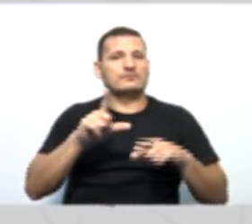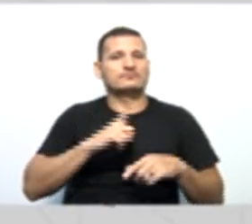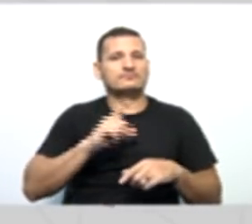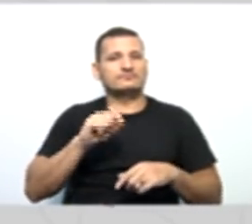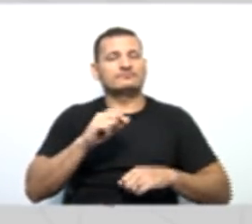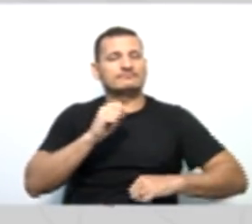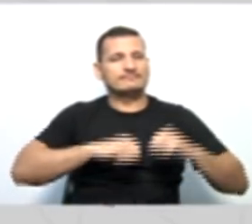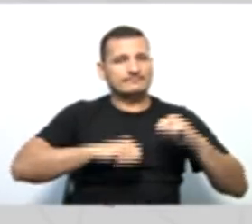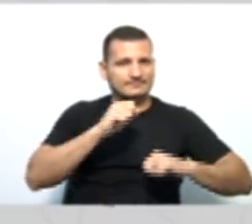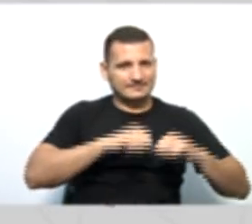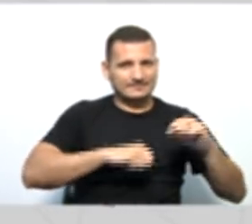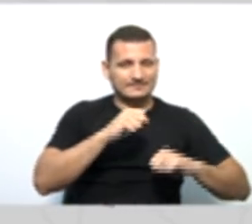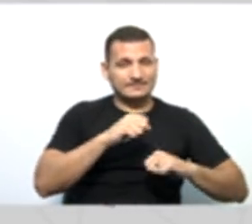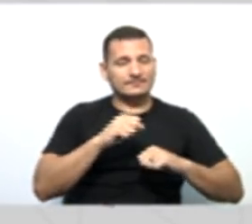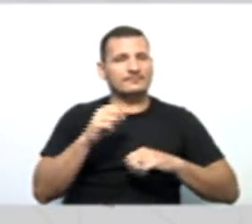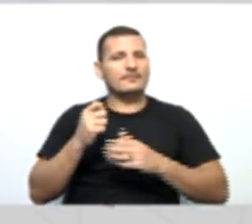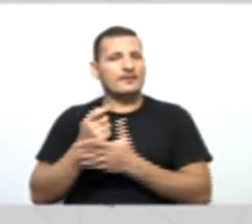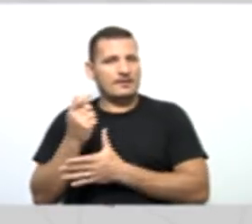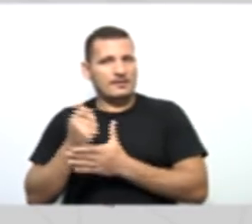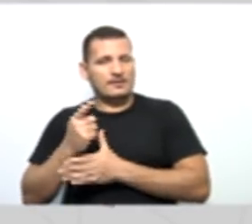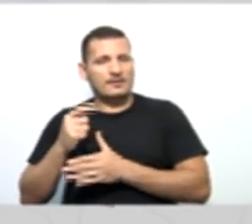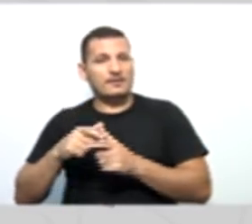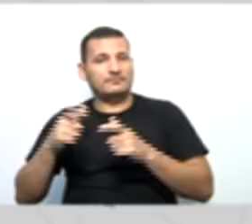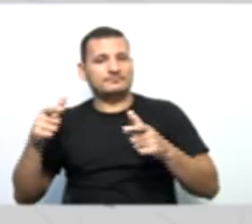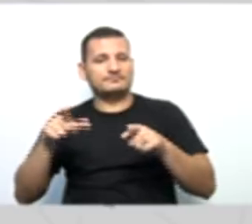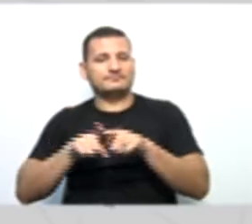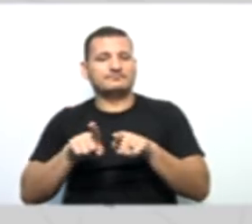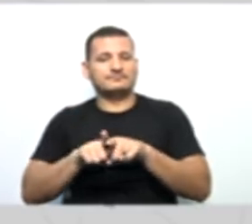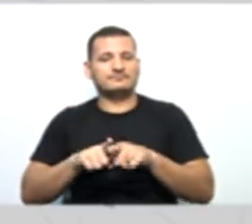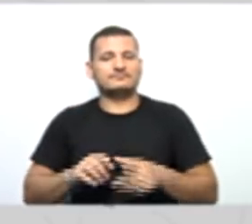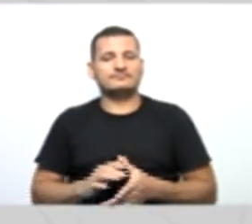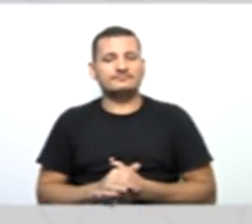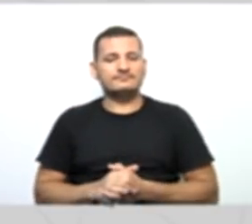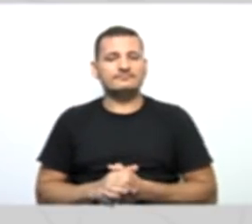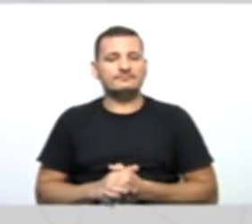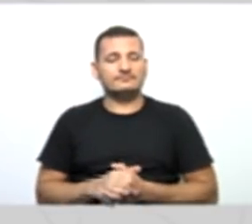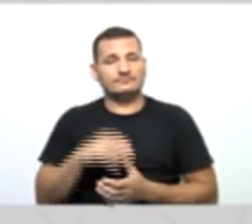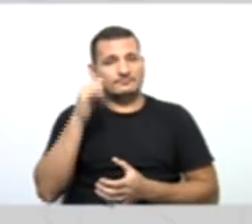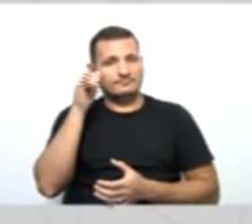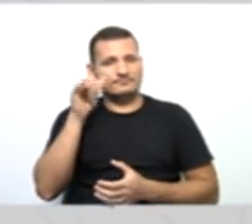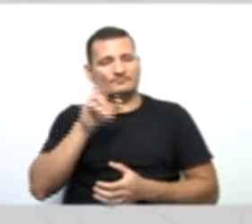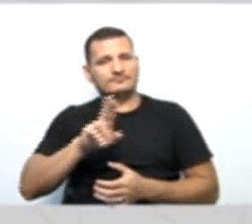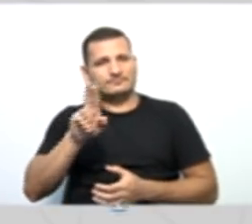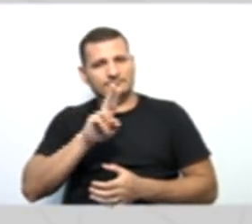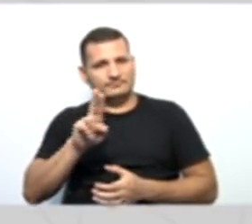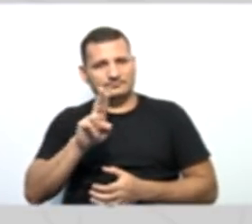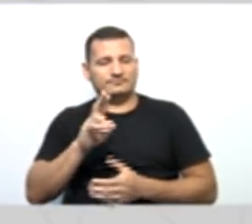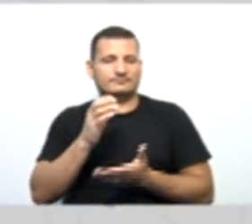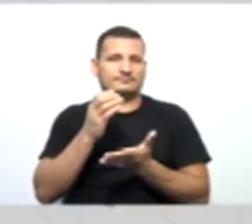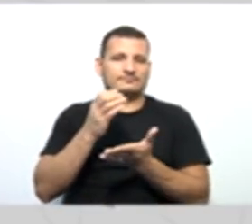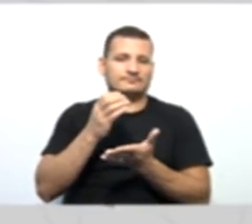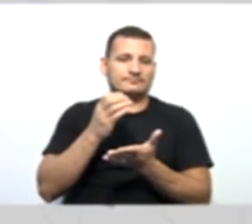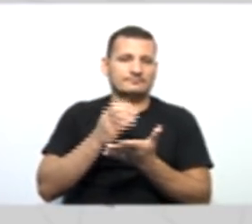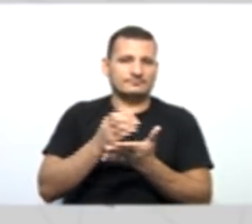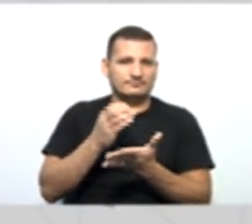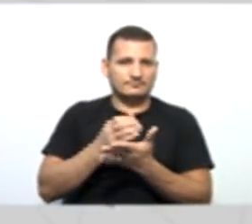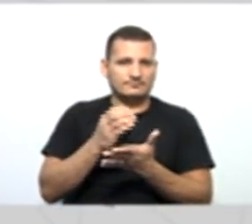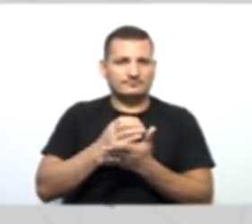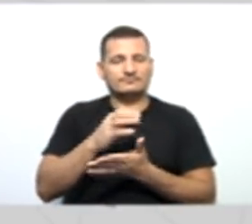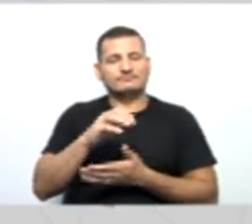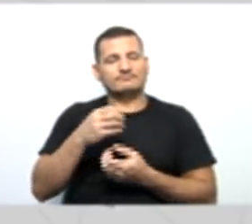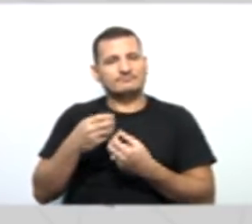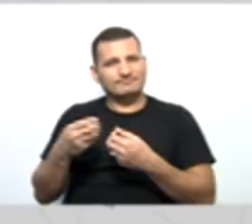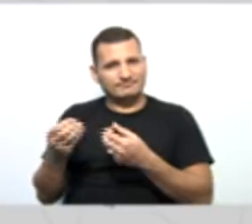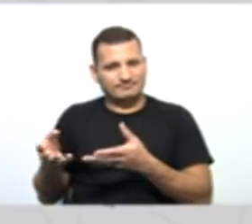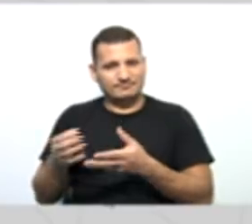Aumentando essa produtividade, aumenta o consumo de matéria-prima. Ok? Evite usar materiais descartáveis. Que mais?